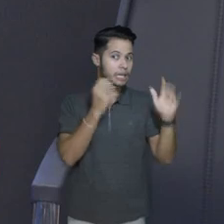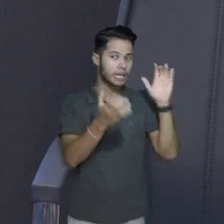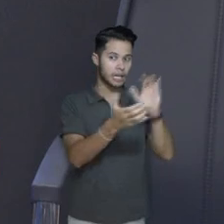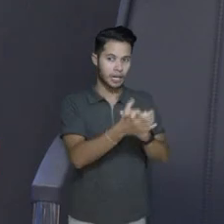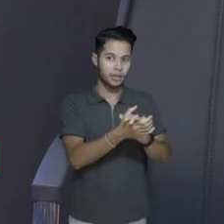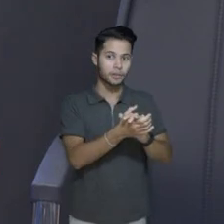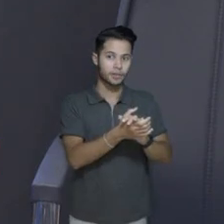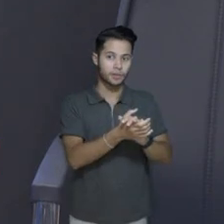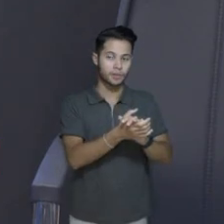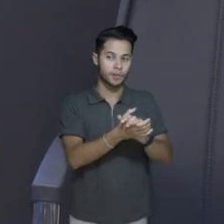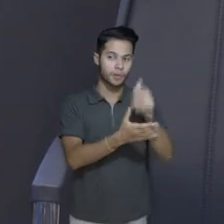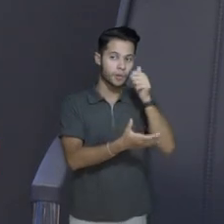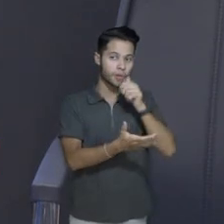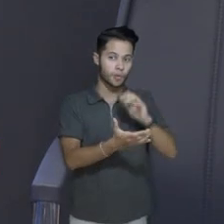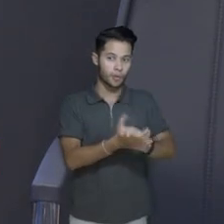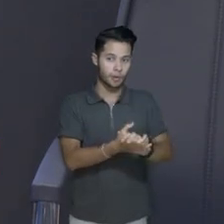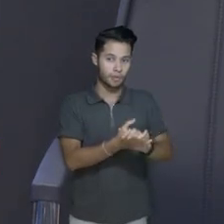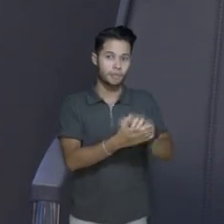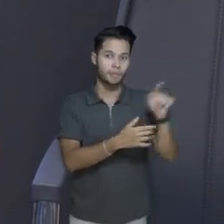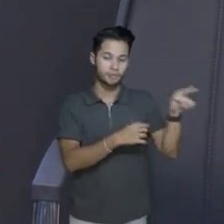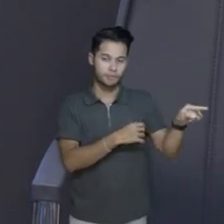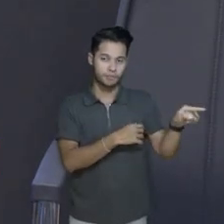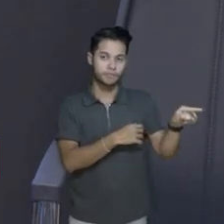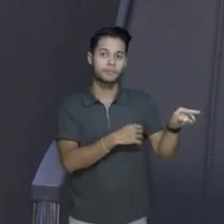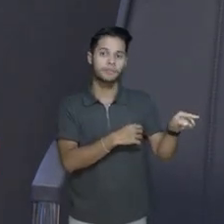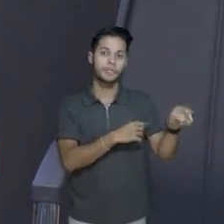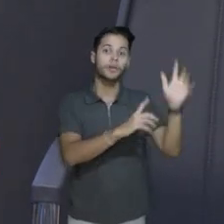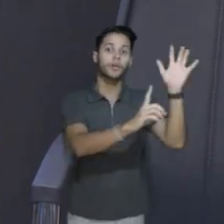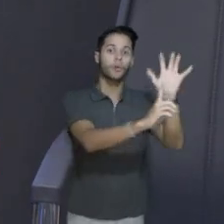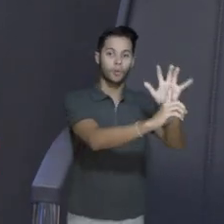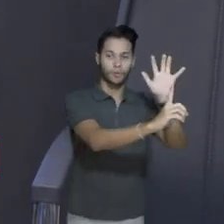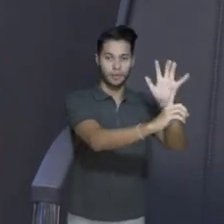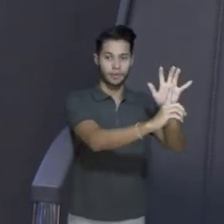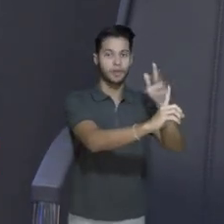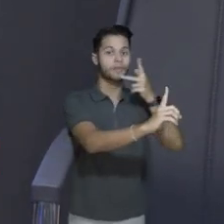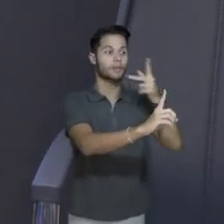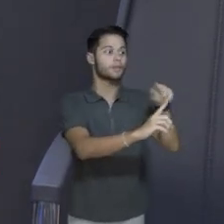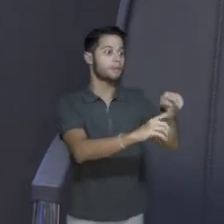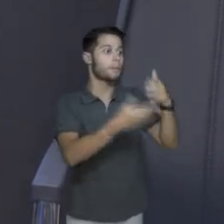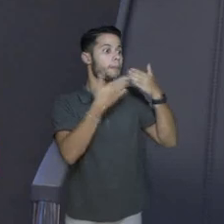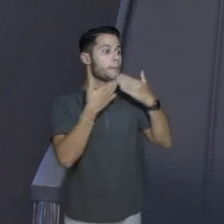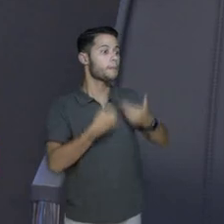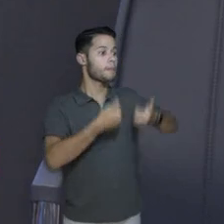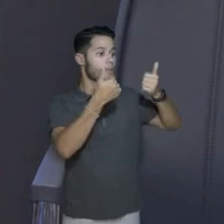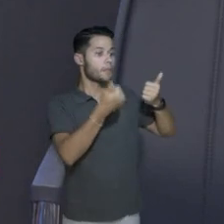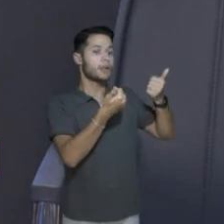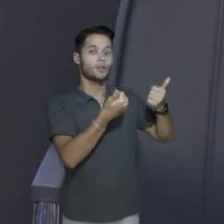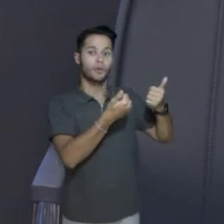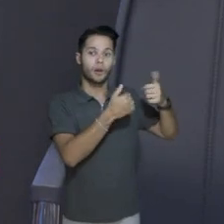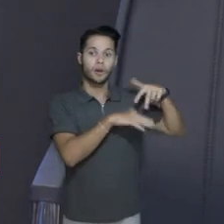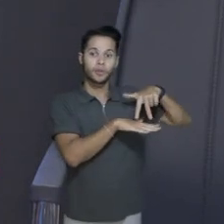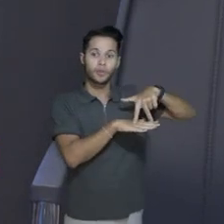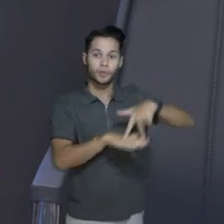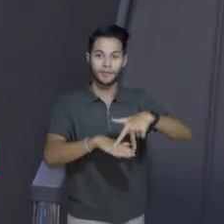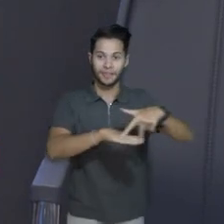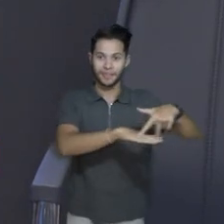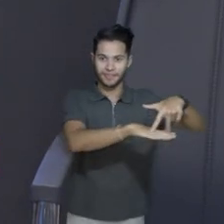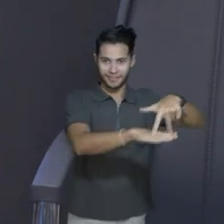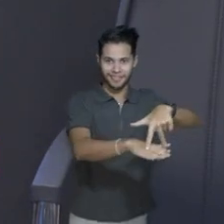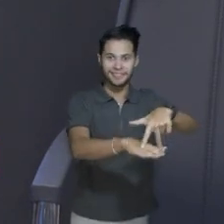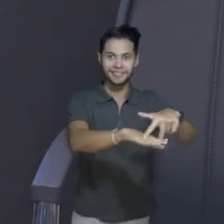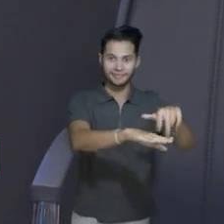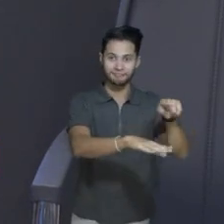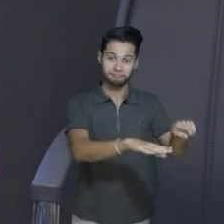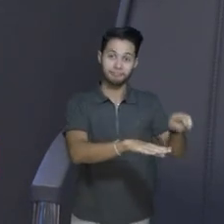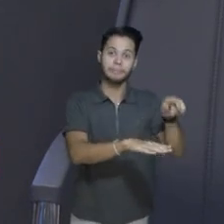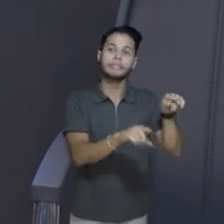Gabriel O Charles que convenceu ele de que cara você é muito melhor sofista do que jogador de futebol cara e o suf é um